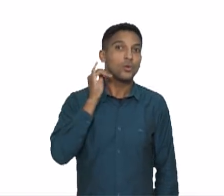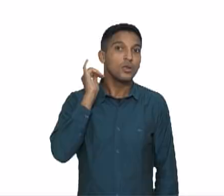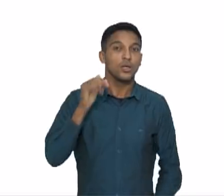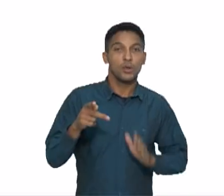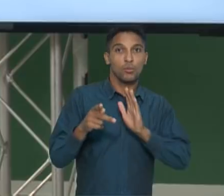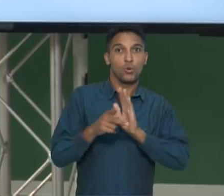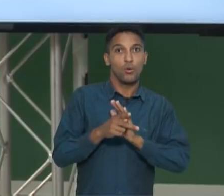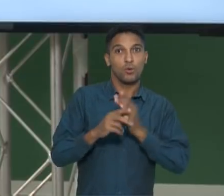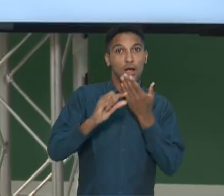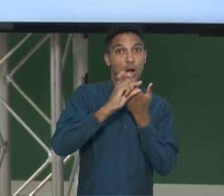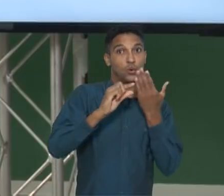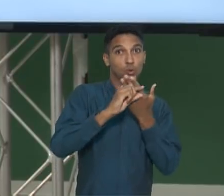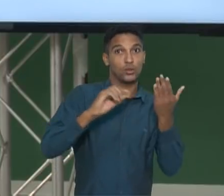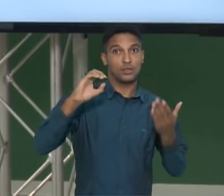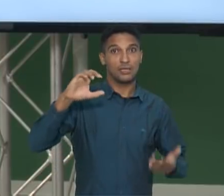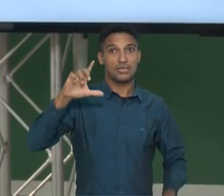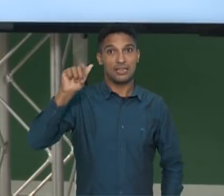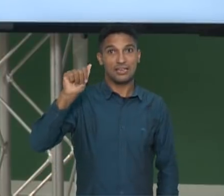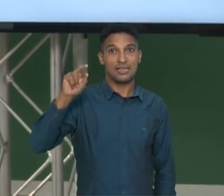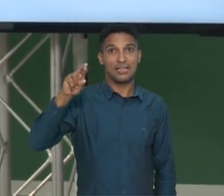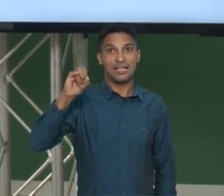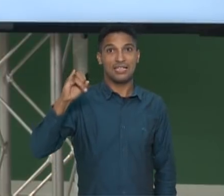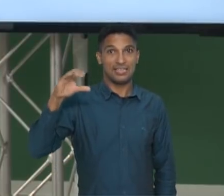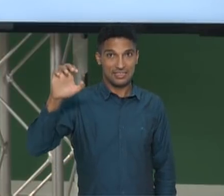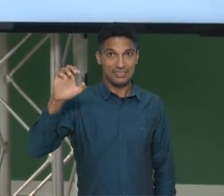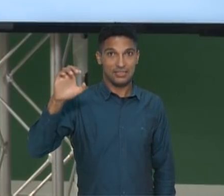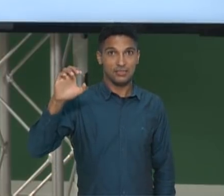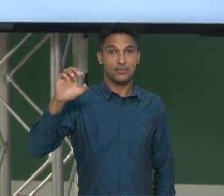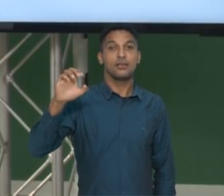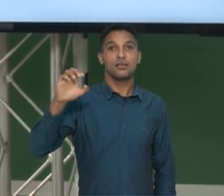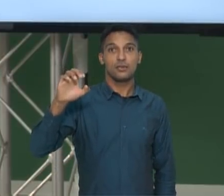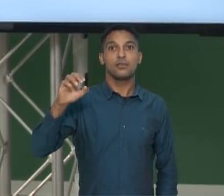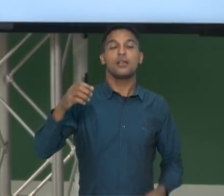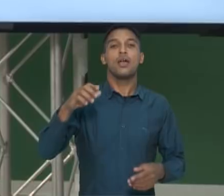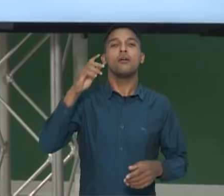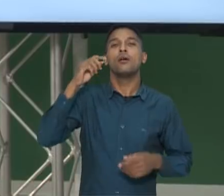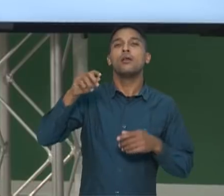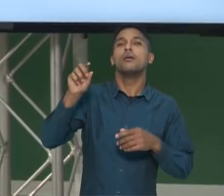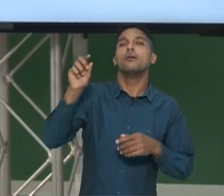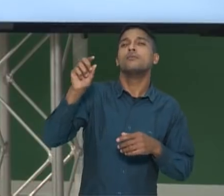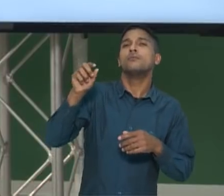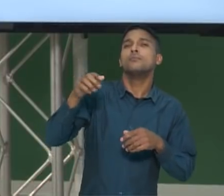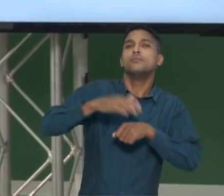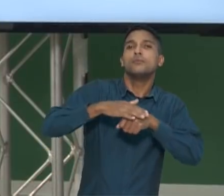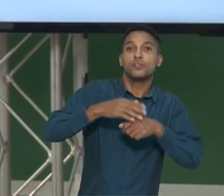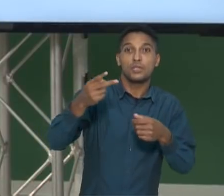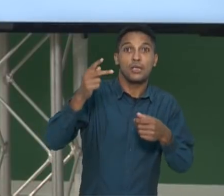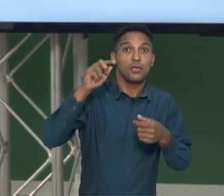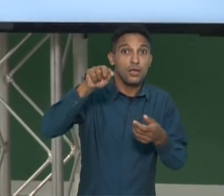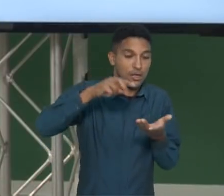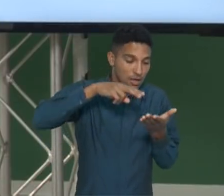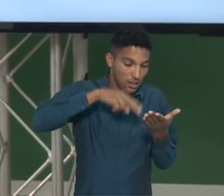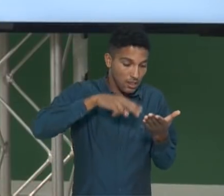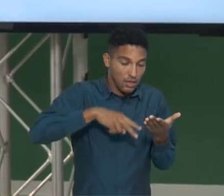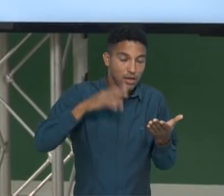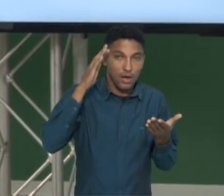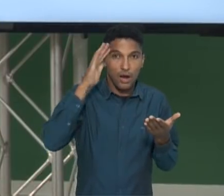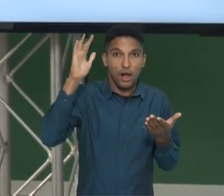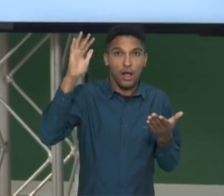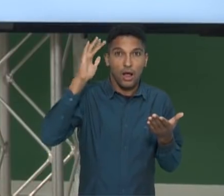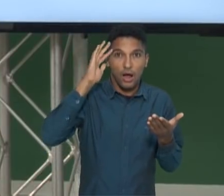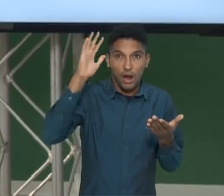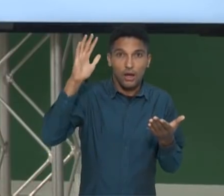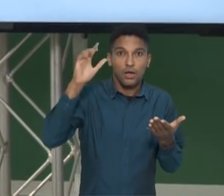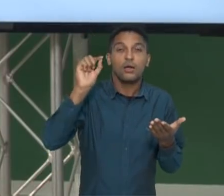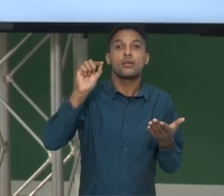os romances que ela produziu e etc., fazem refletir sobre o existencialismo humano, certo? Também